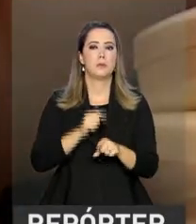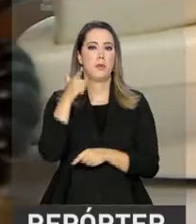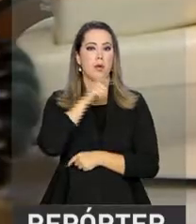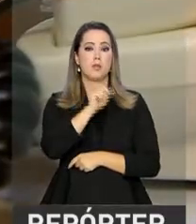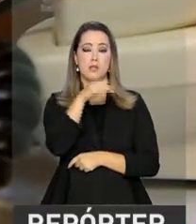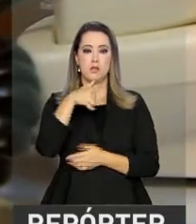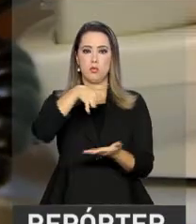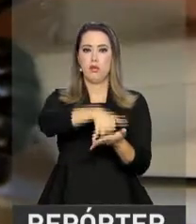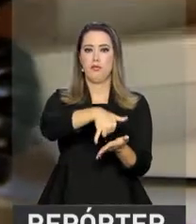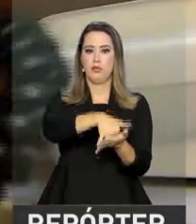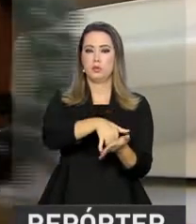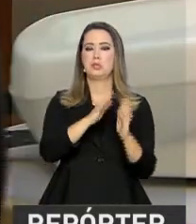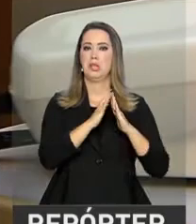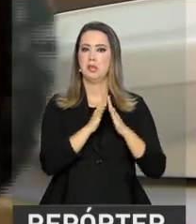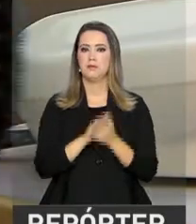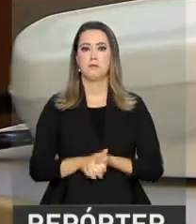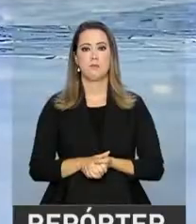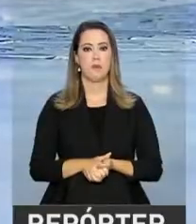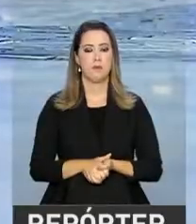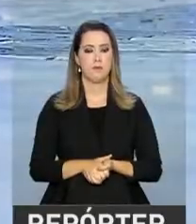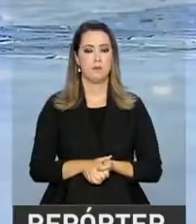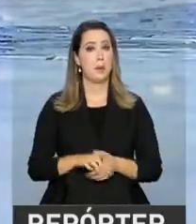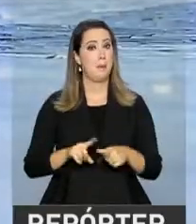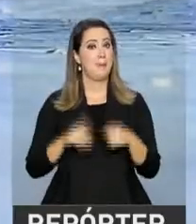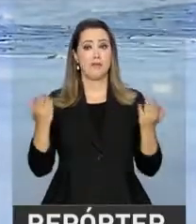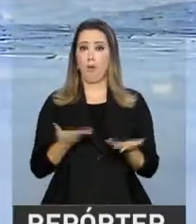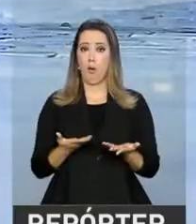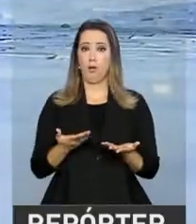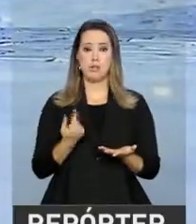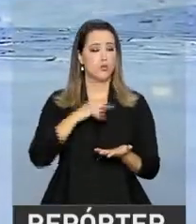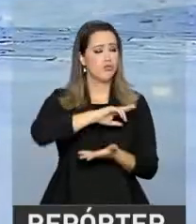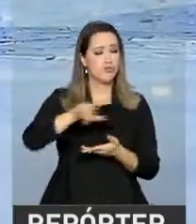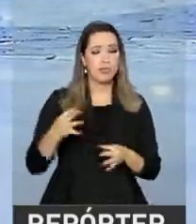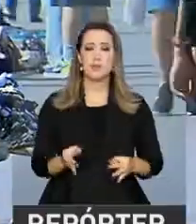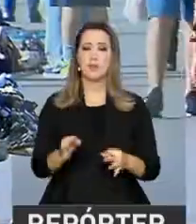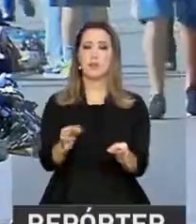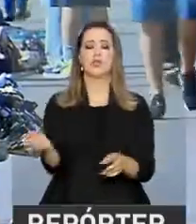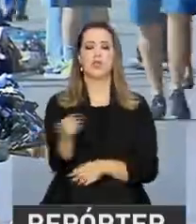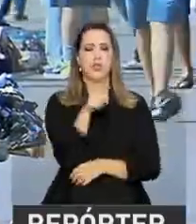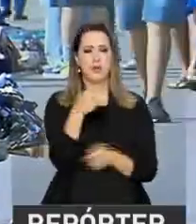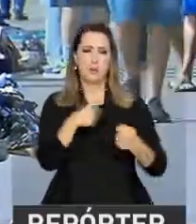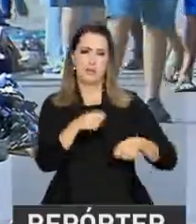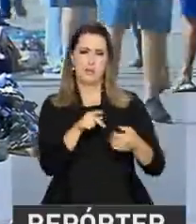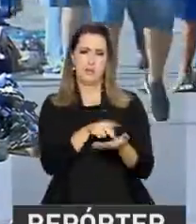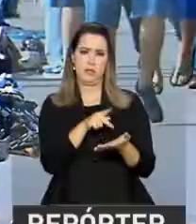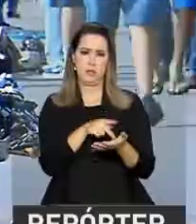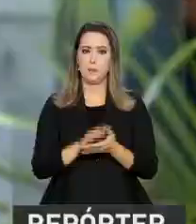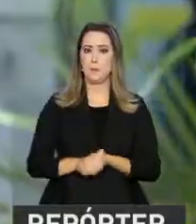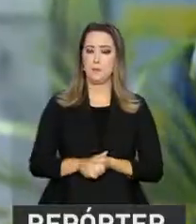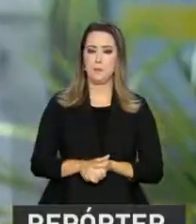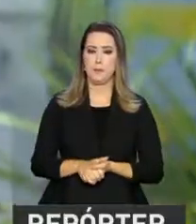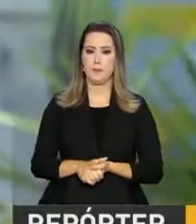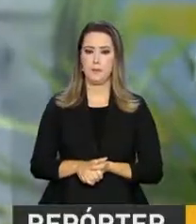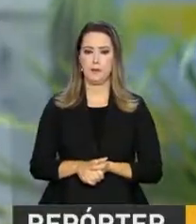casa mas e agora com tantas tecnologias ele ainda é realmente necessário